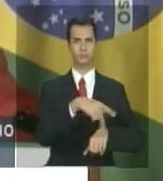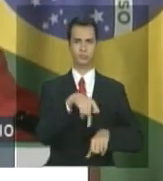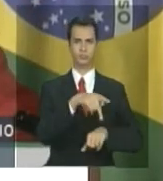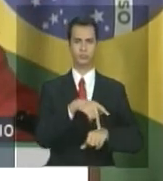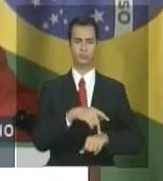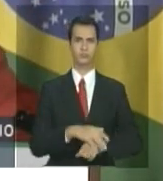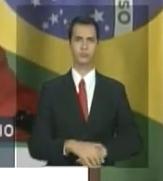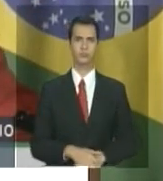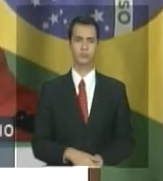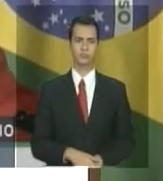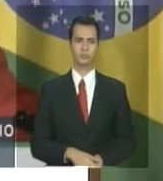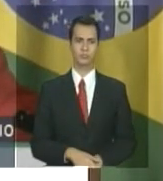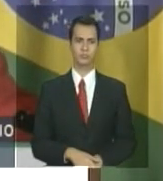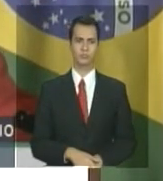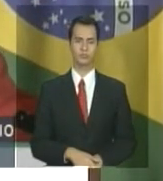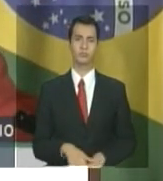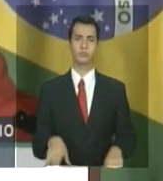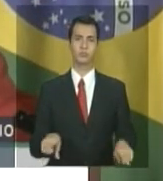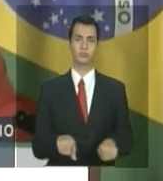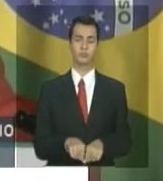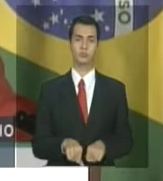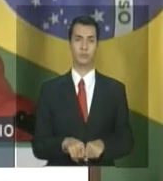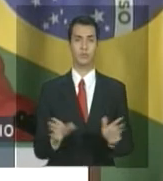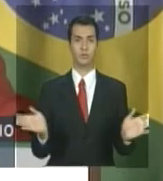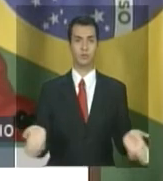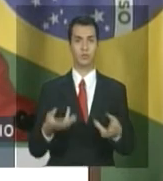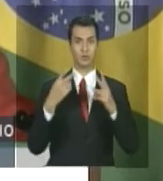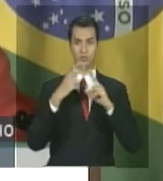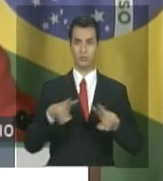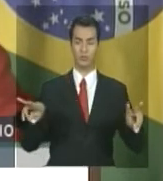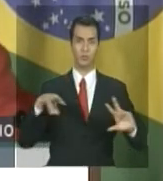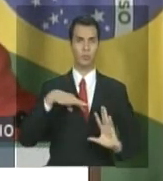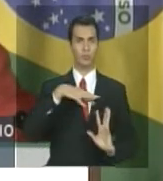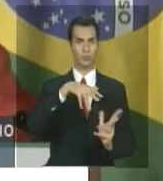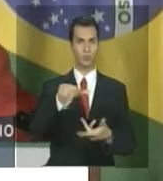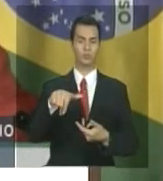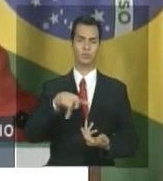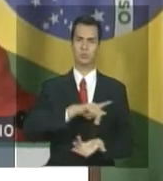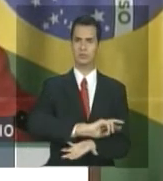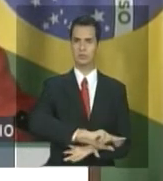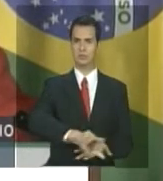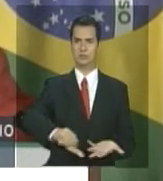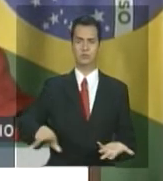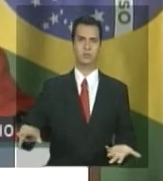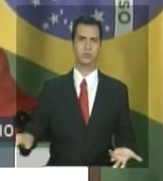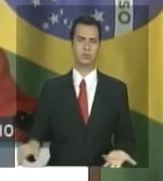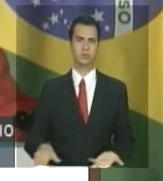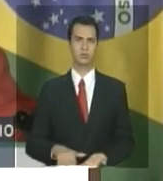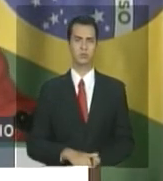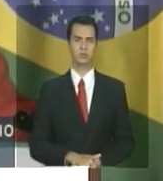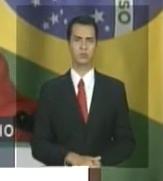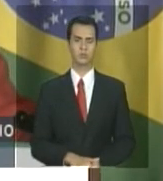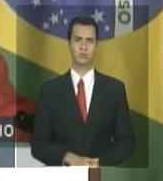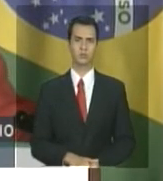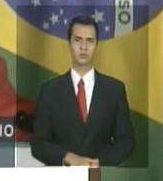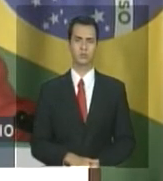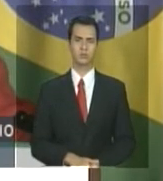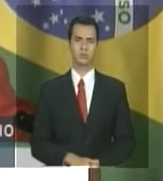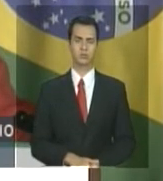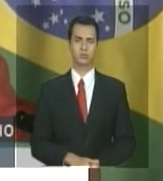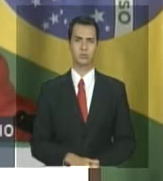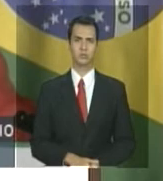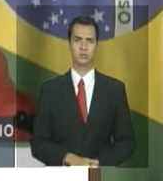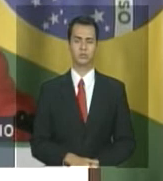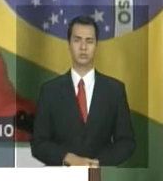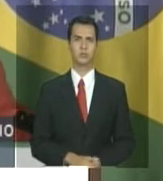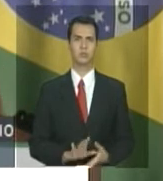olhar esse mundo multipolar que está surgindo de uma forma a permitir que o